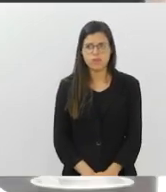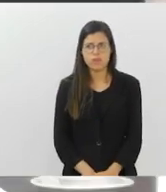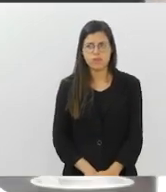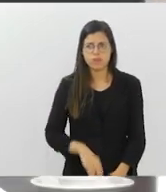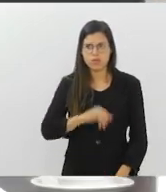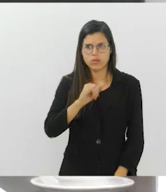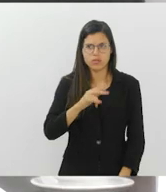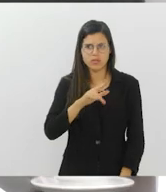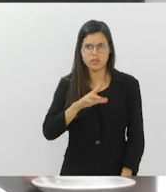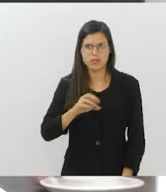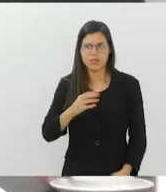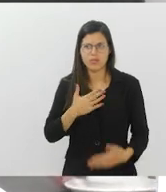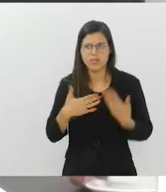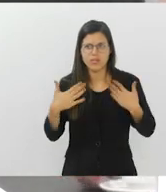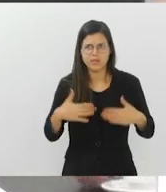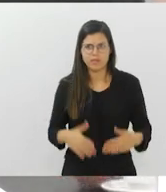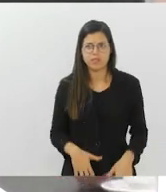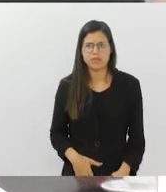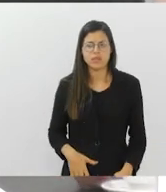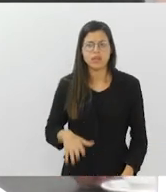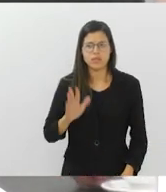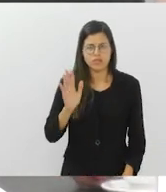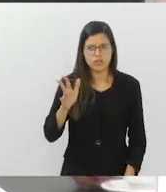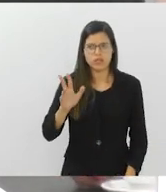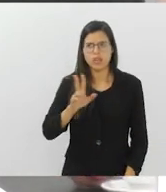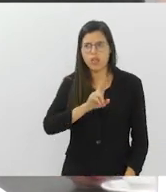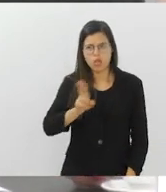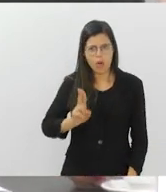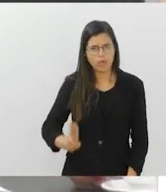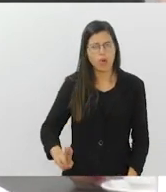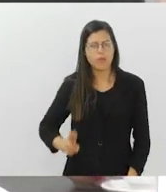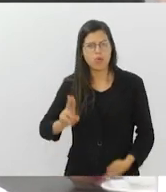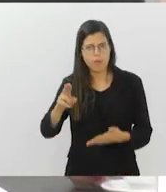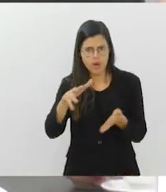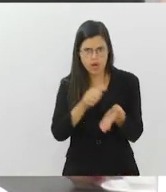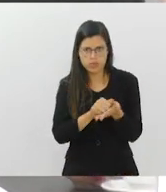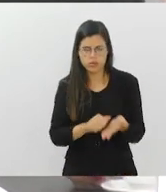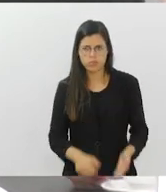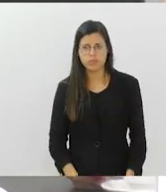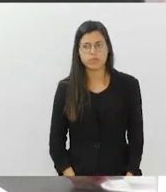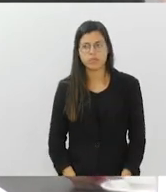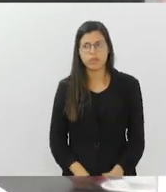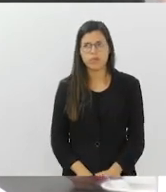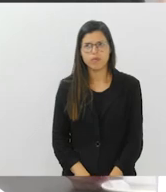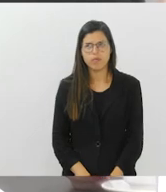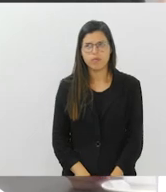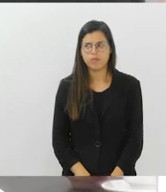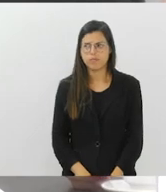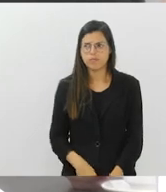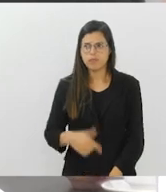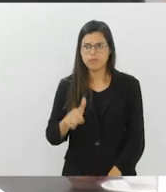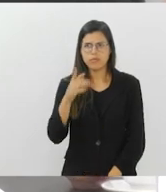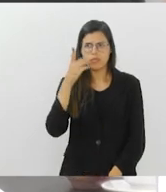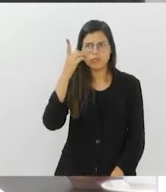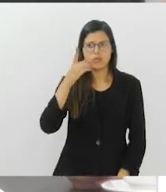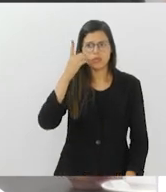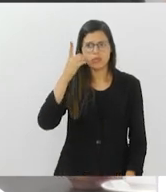pega o nome aí, certo? Vamos ver com quem está, onde está. Mais algum deputado gostaria de